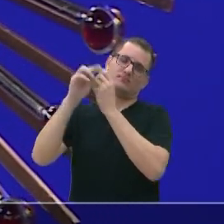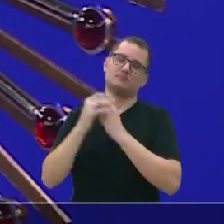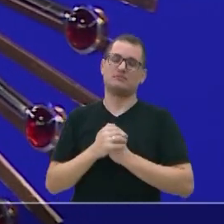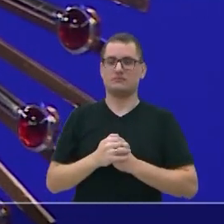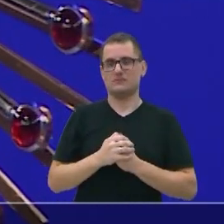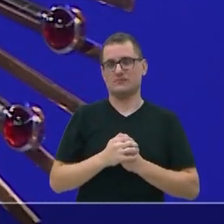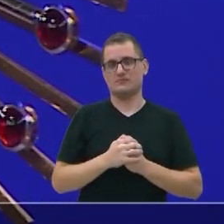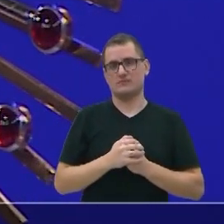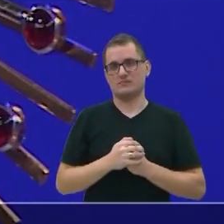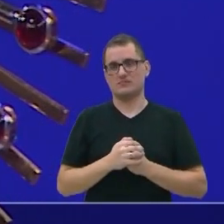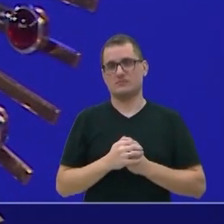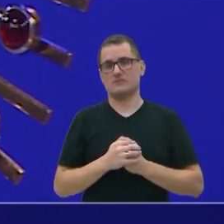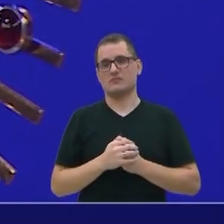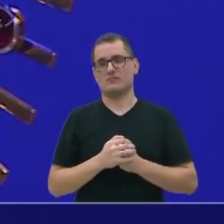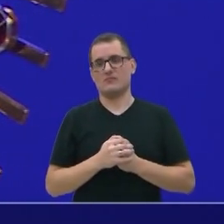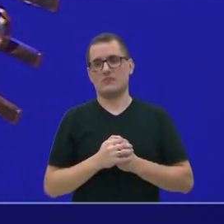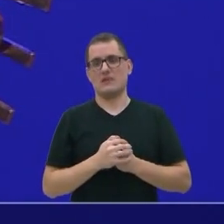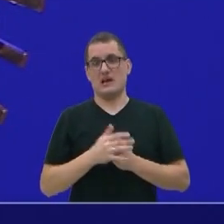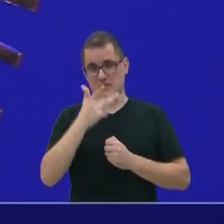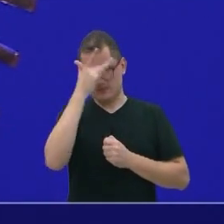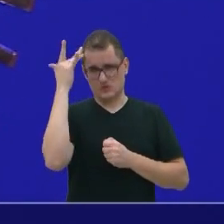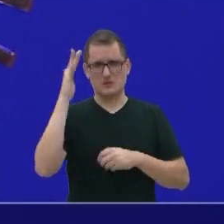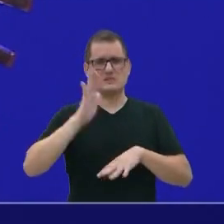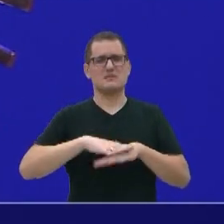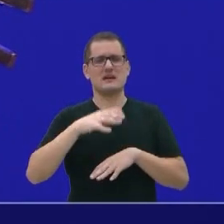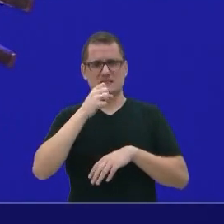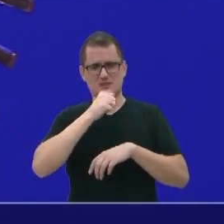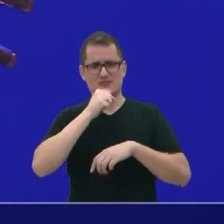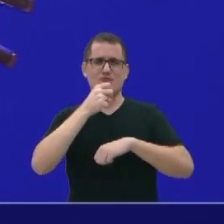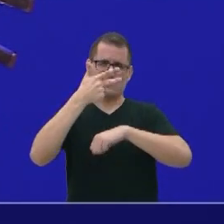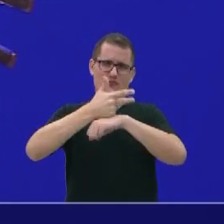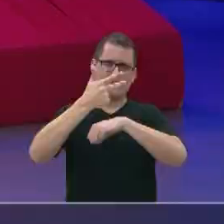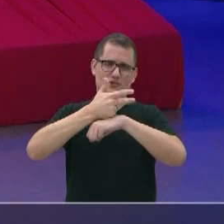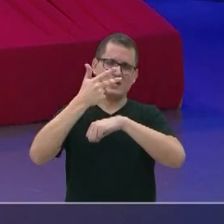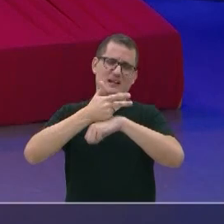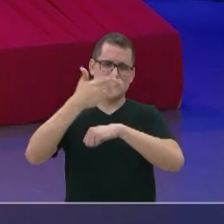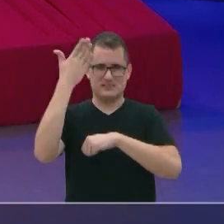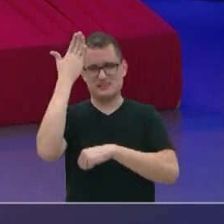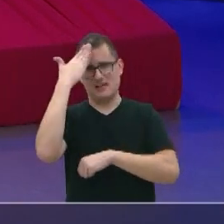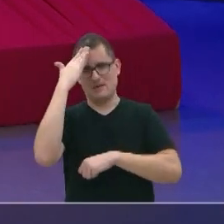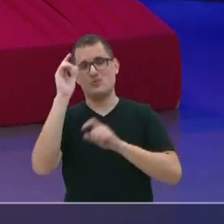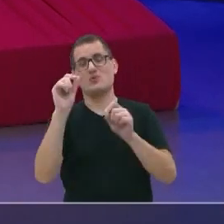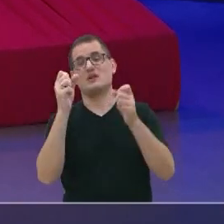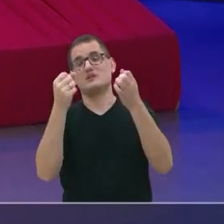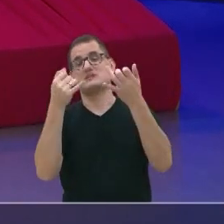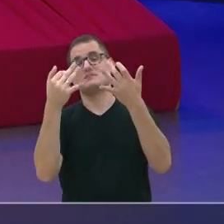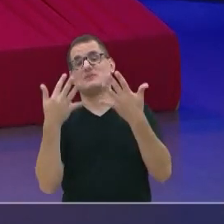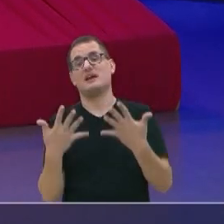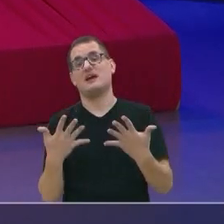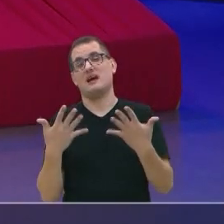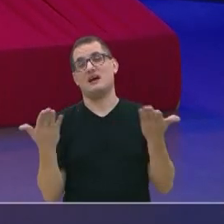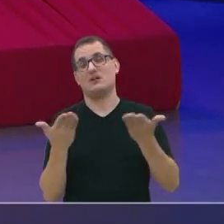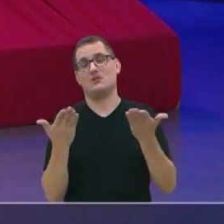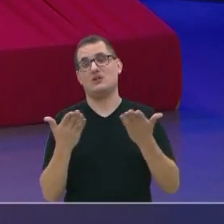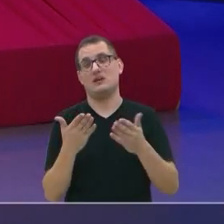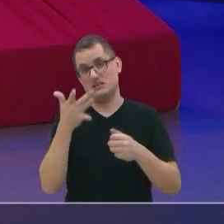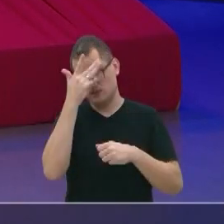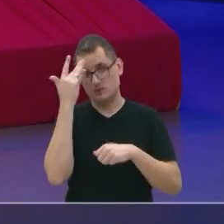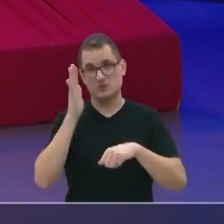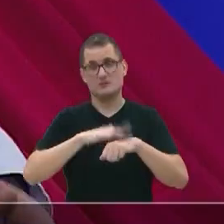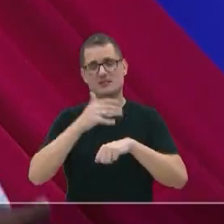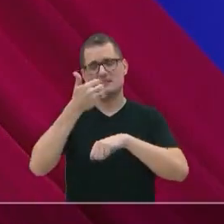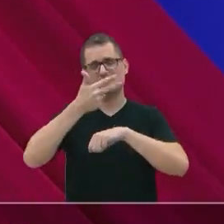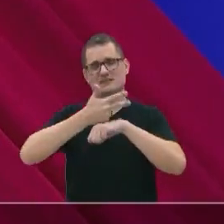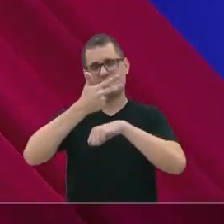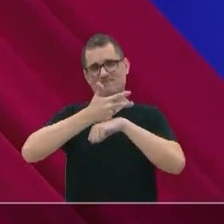Aqui os mais antigos que eu sabem daquilo que eu vou dizer agora. Os mais antigos.